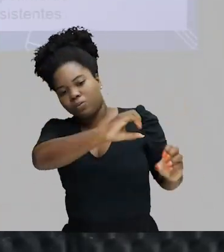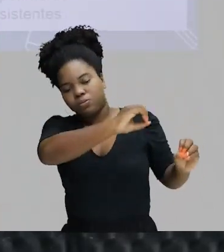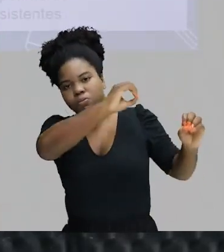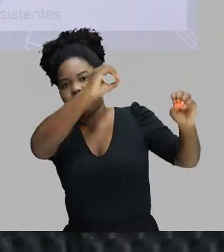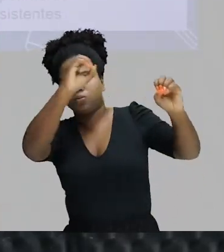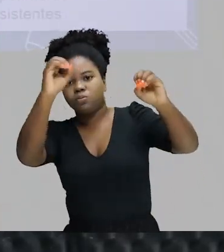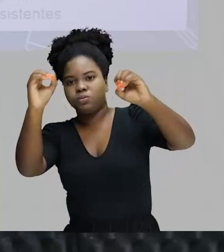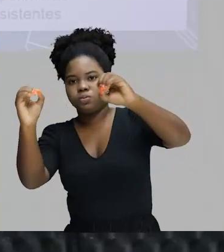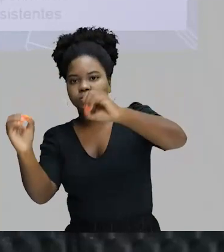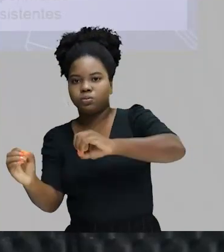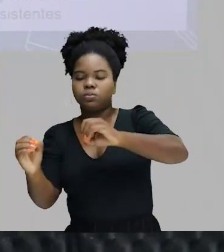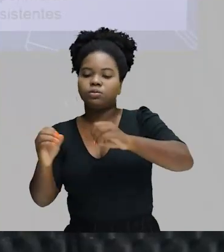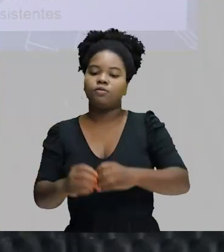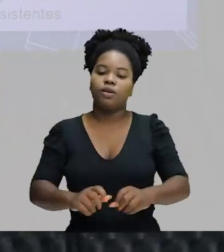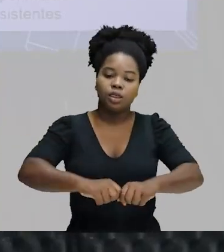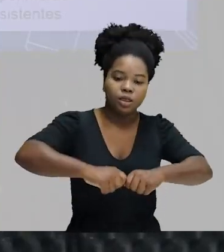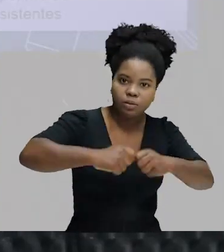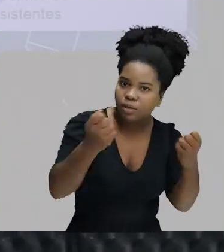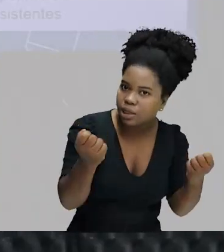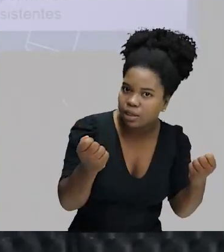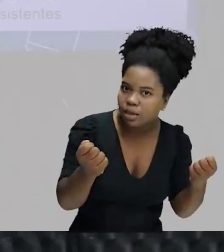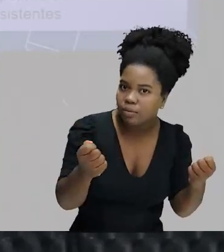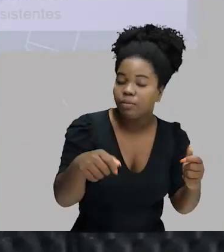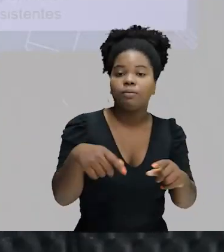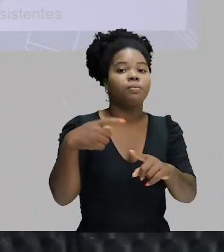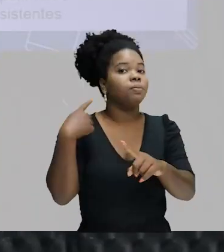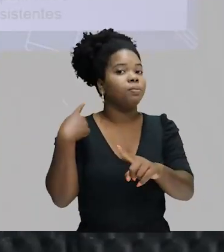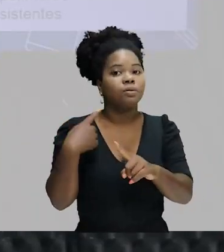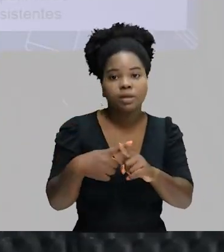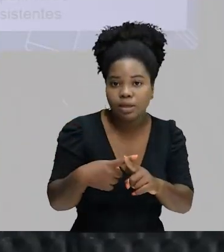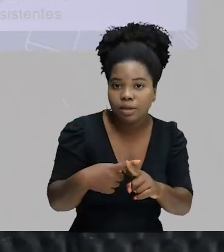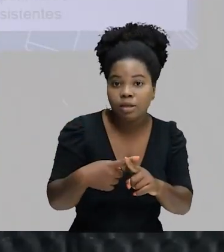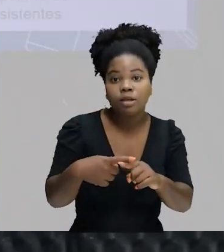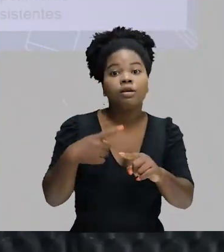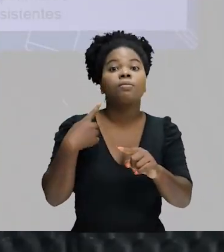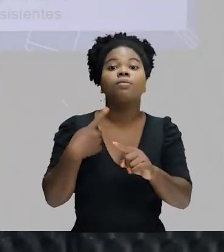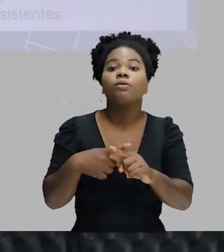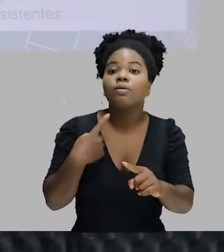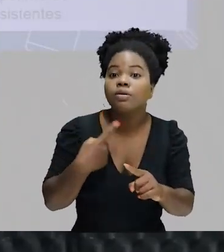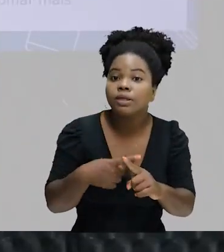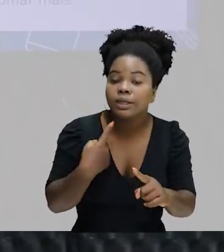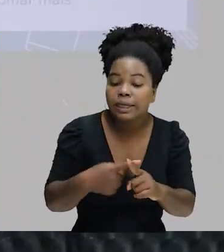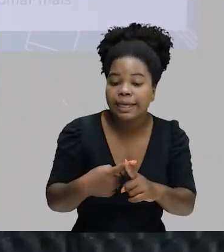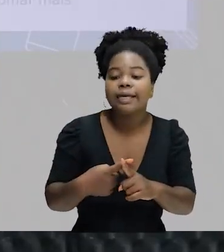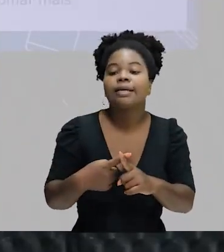quê? Porque os polímeros são altamente resistentes. Show?